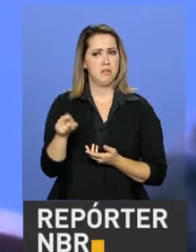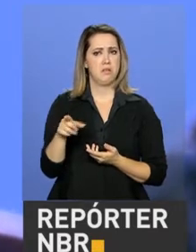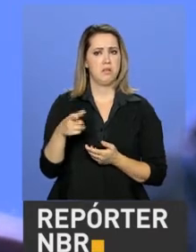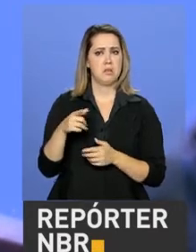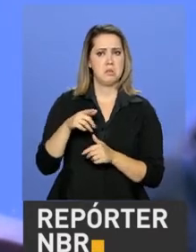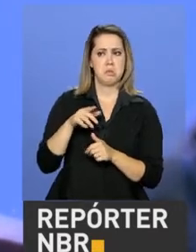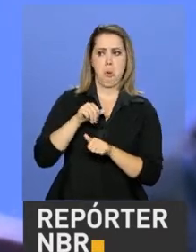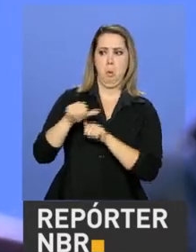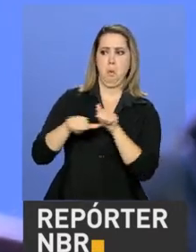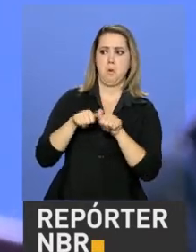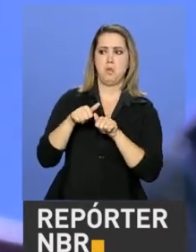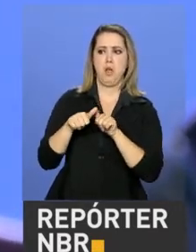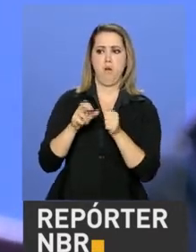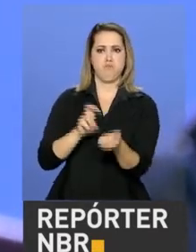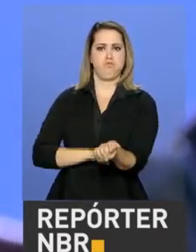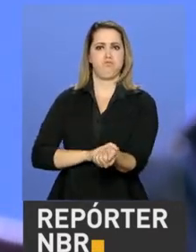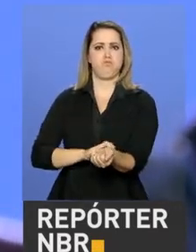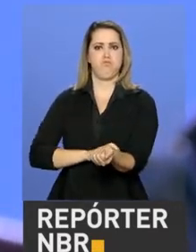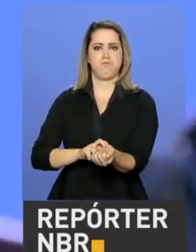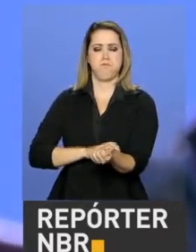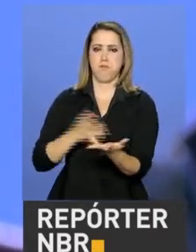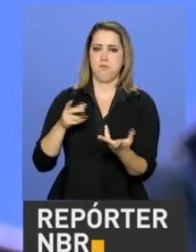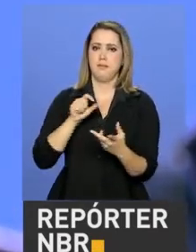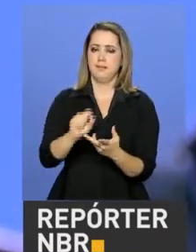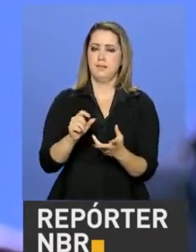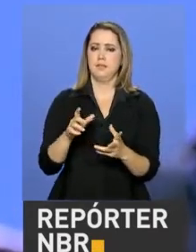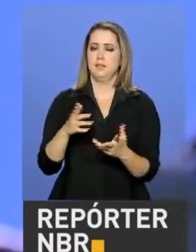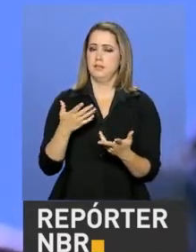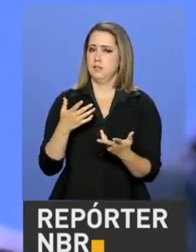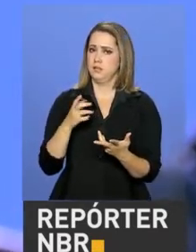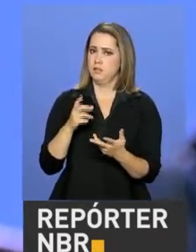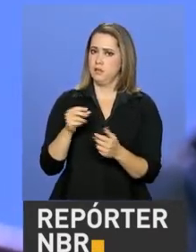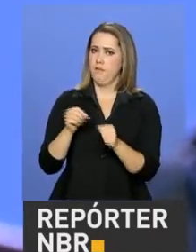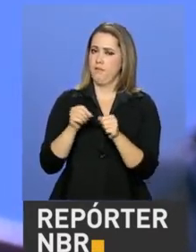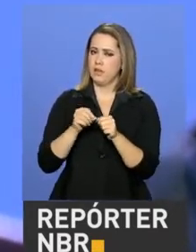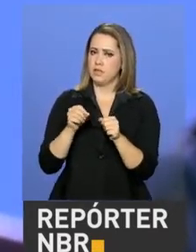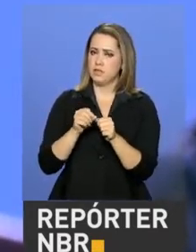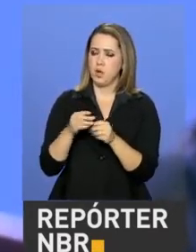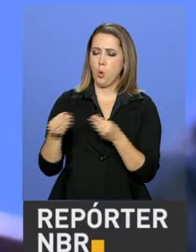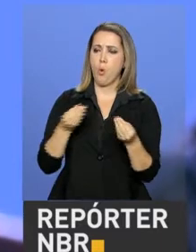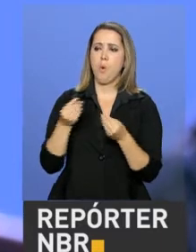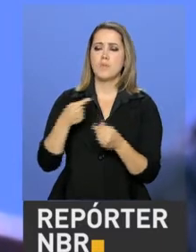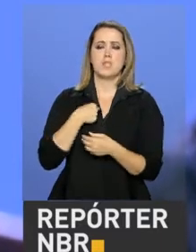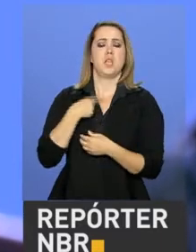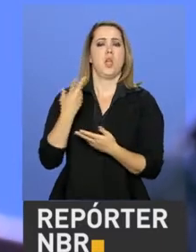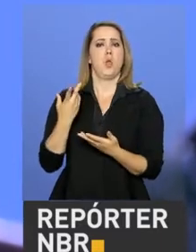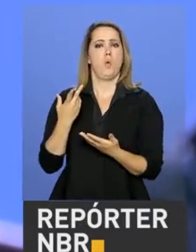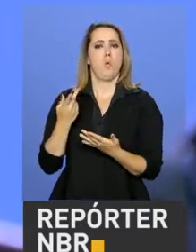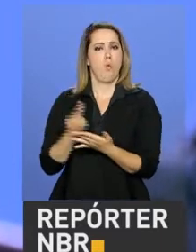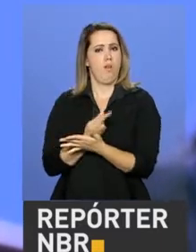ele se transtornava, ele virava outra pessoa e fazia como se eu tivesse,